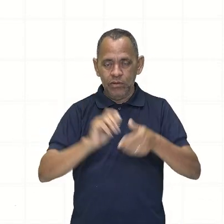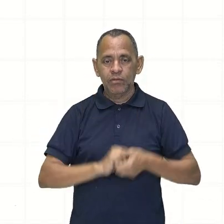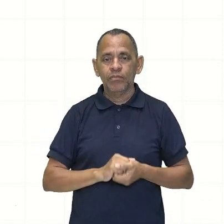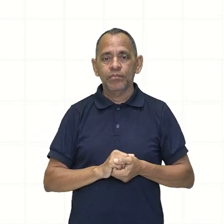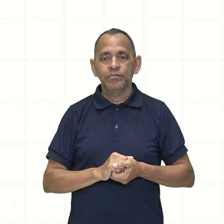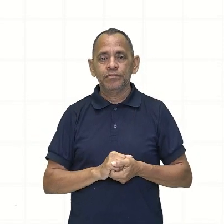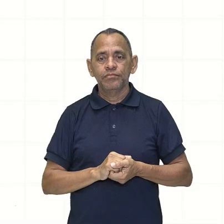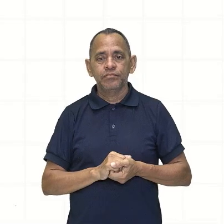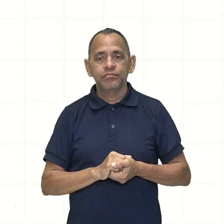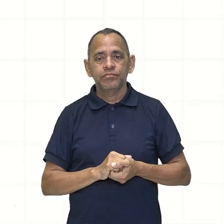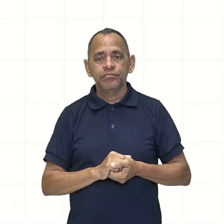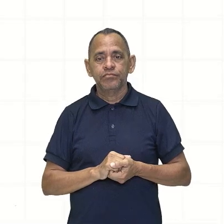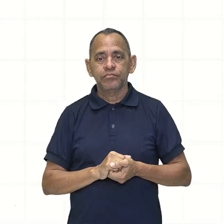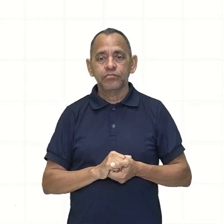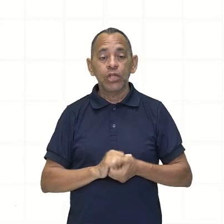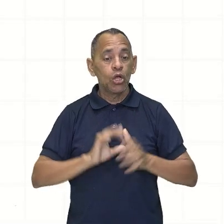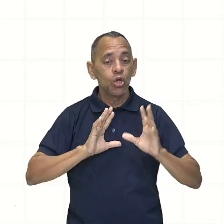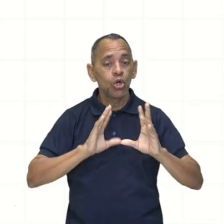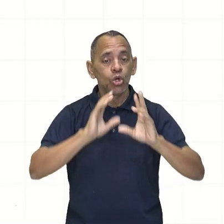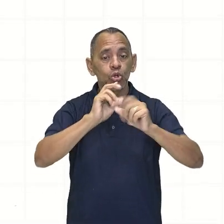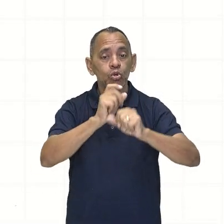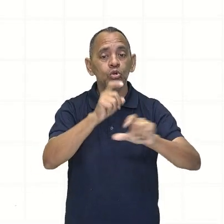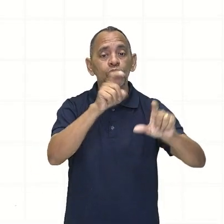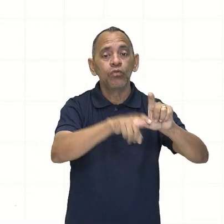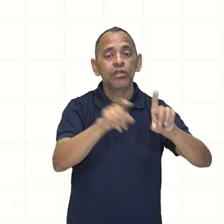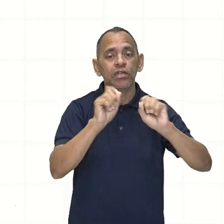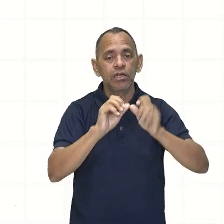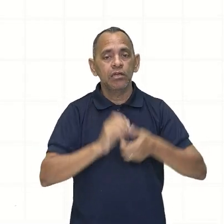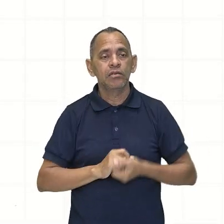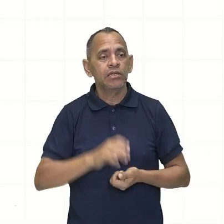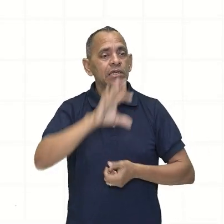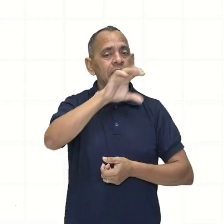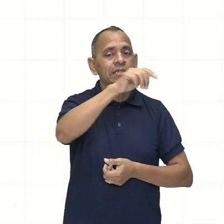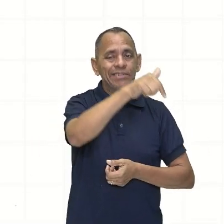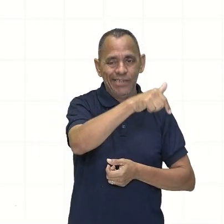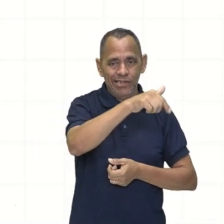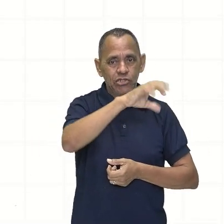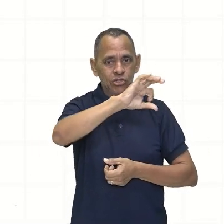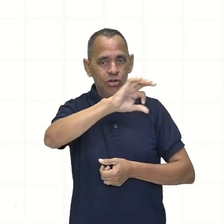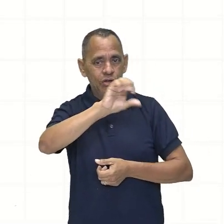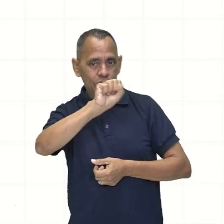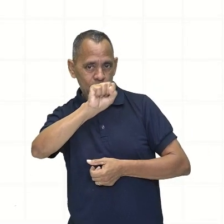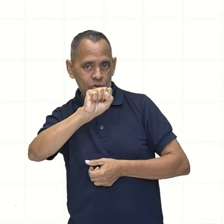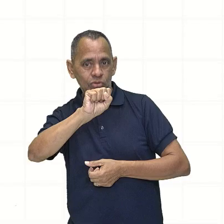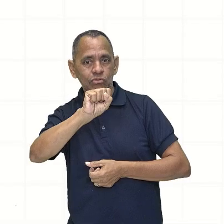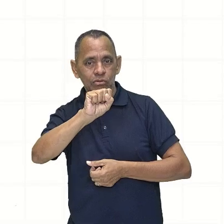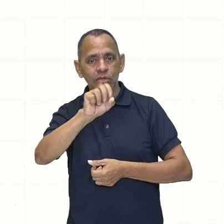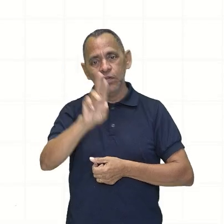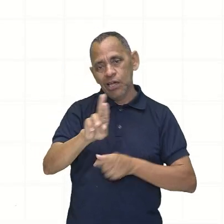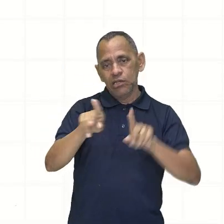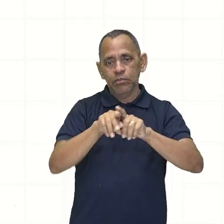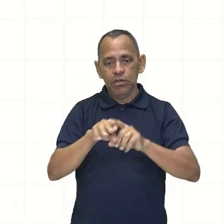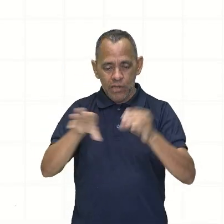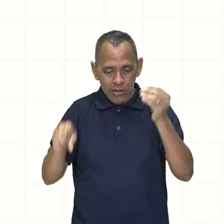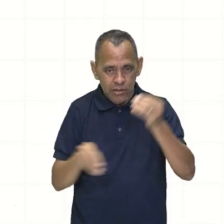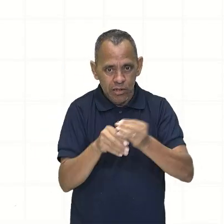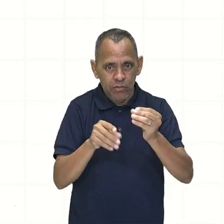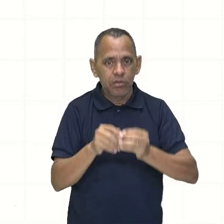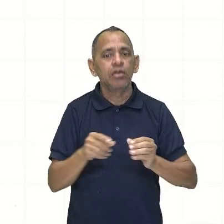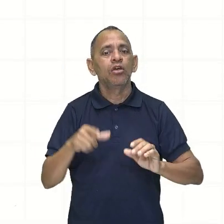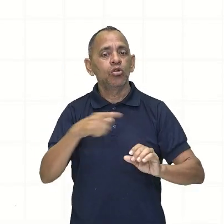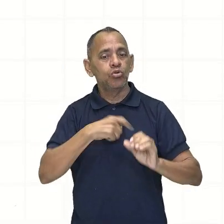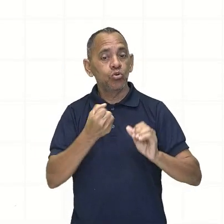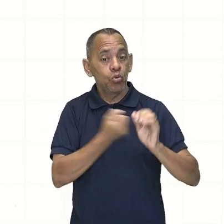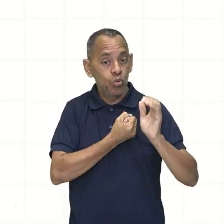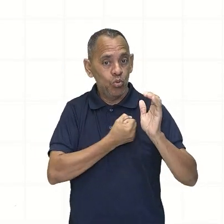798, tá bom? Então, a multiplicação com os números inteiros, né? Ou seja, acrescentando ali os nossos números negativos aos